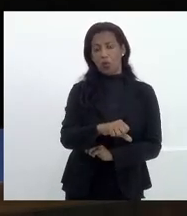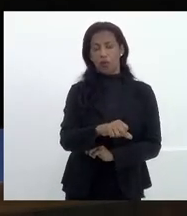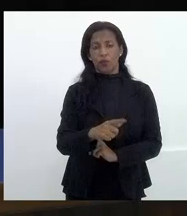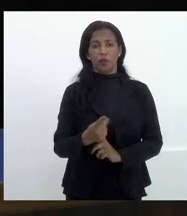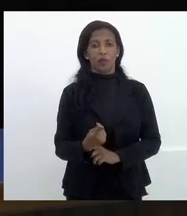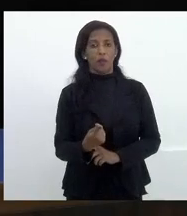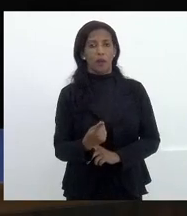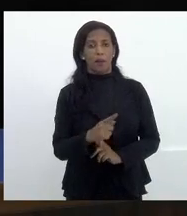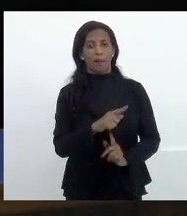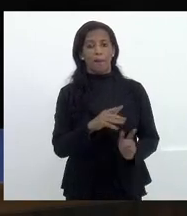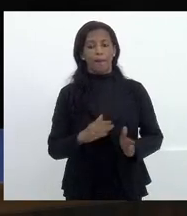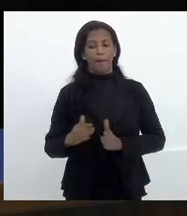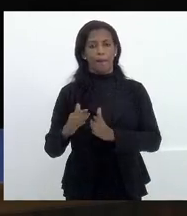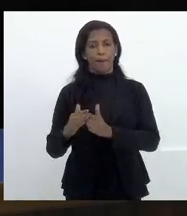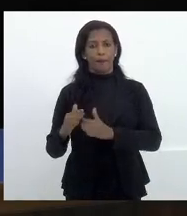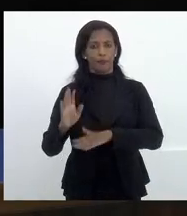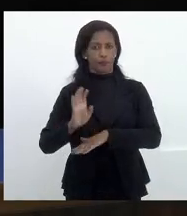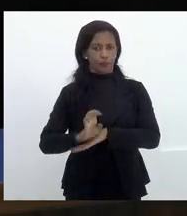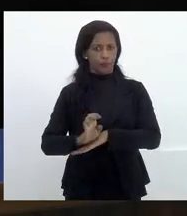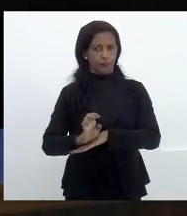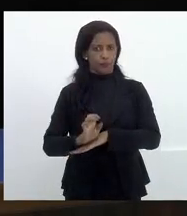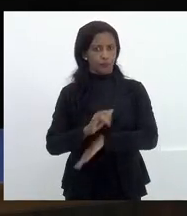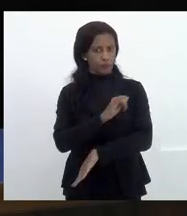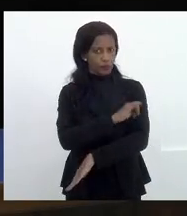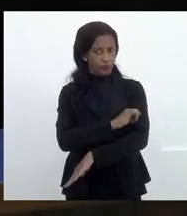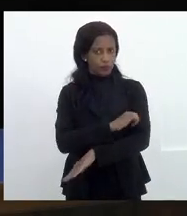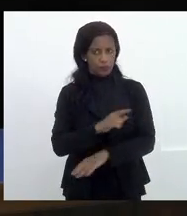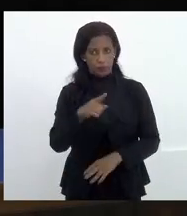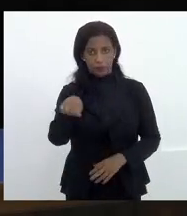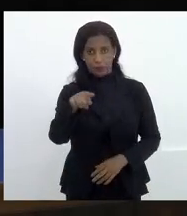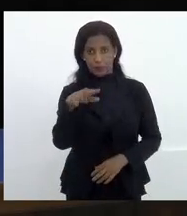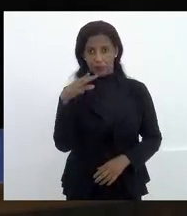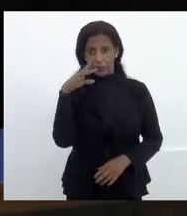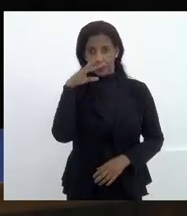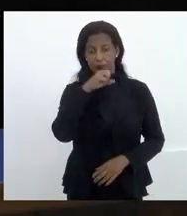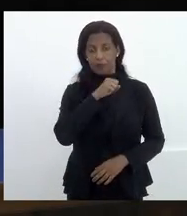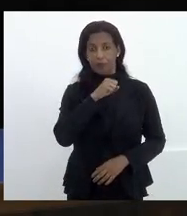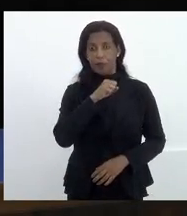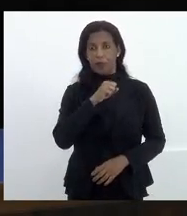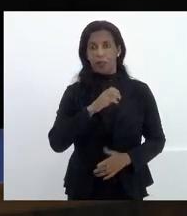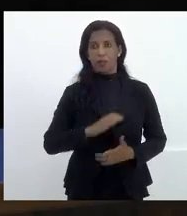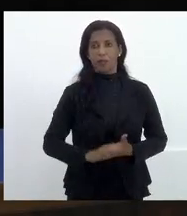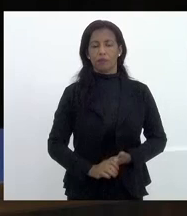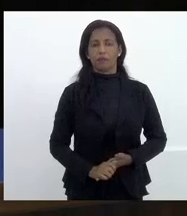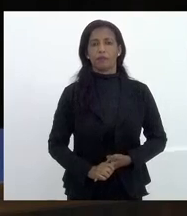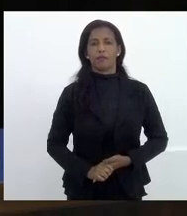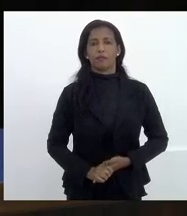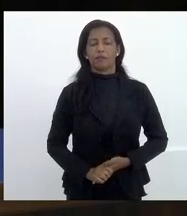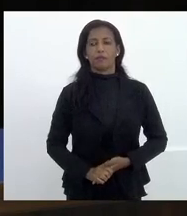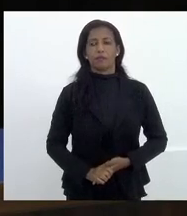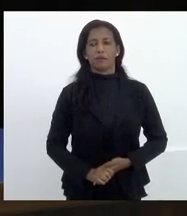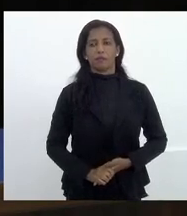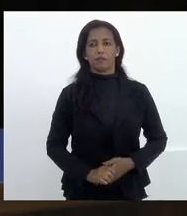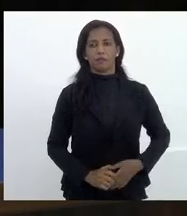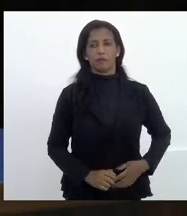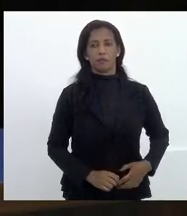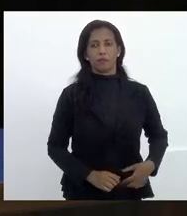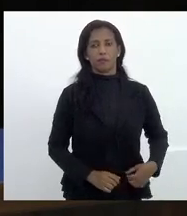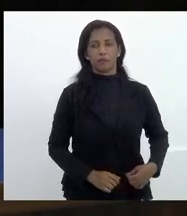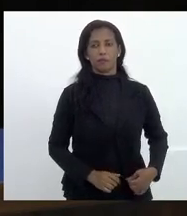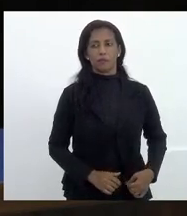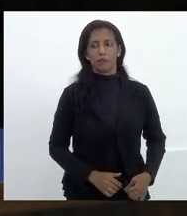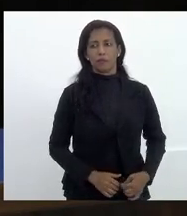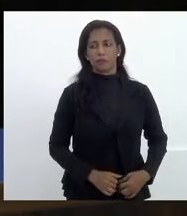para o estado do Rio de Janeiro reparem vossas excelências que nem nem a Constituição